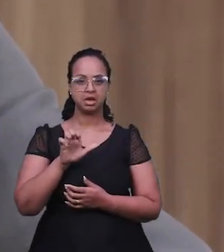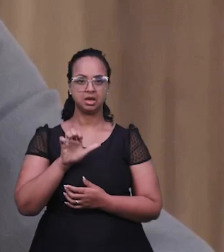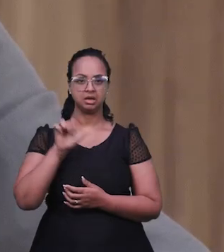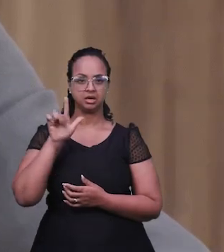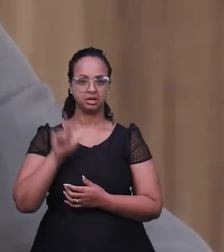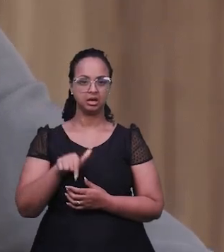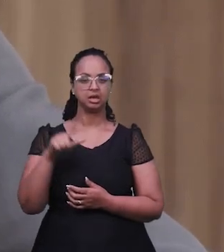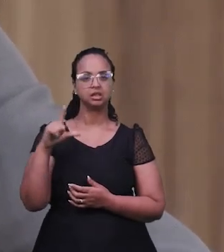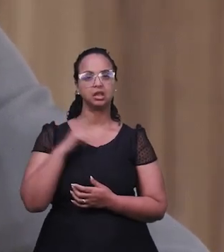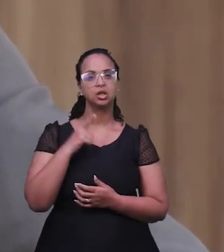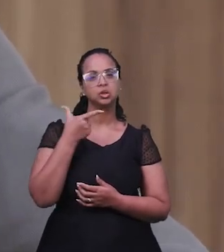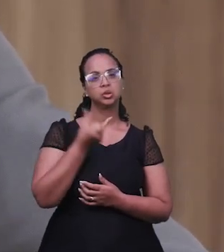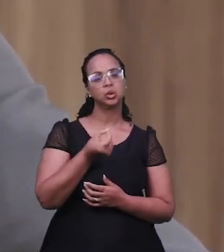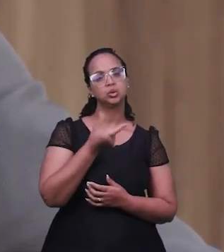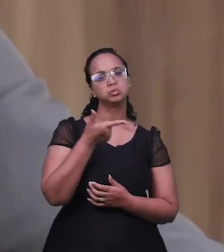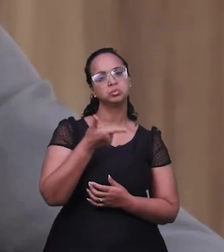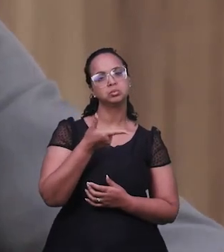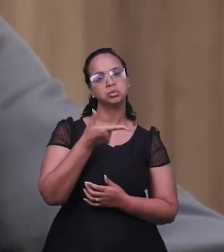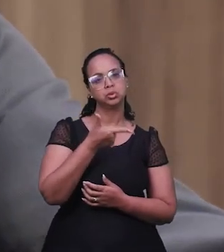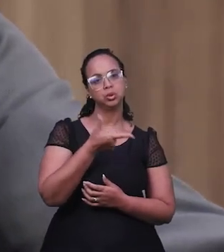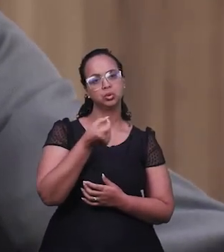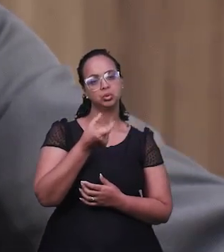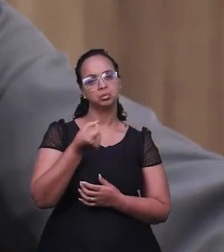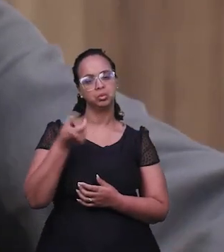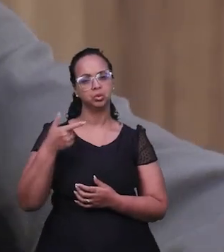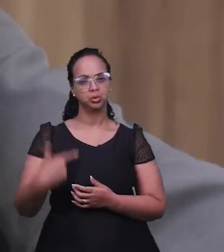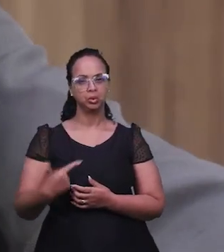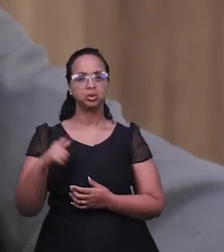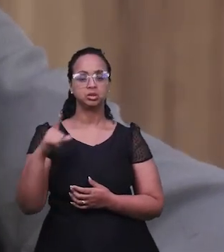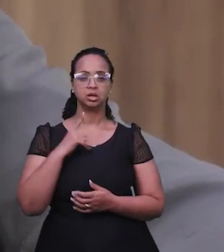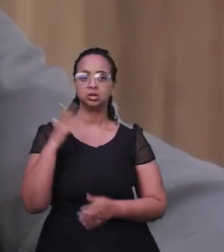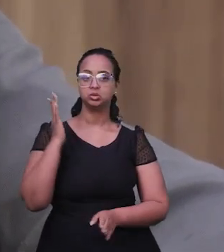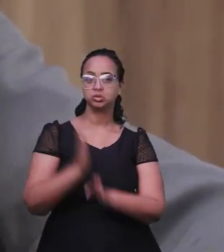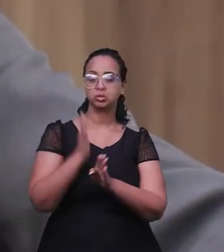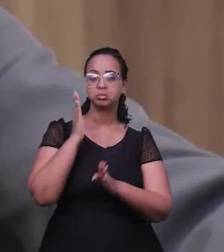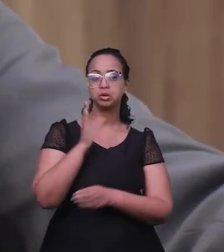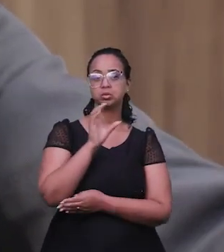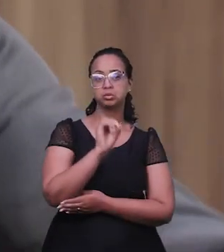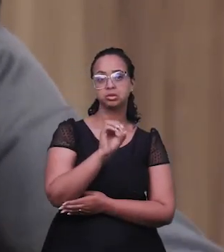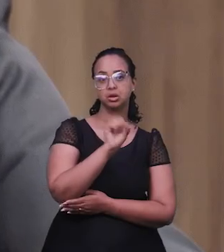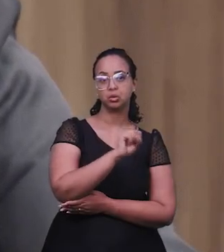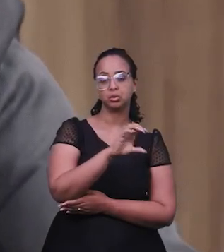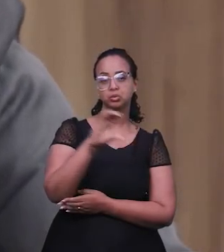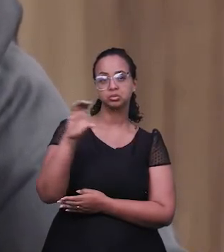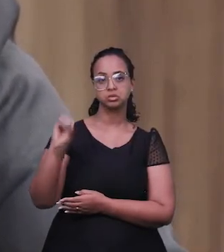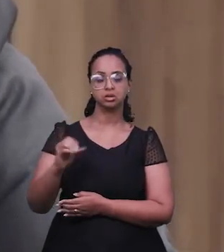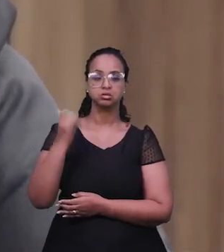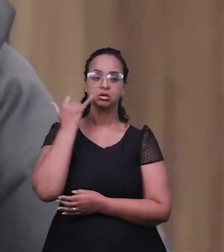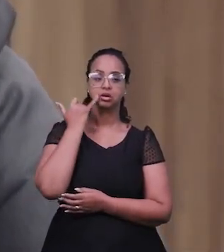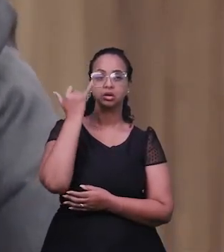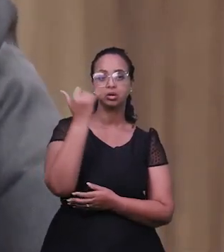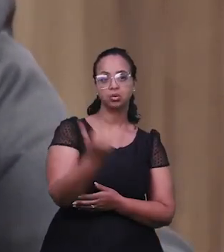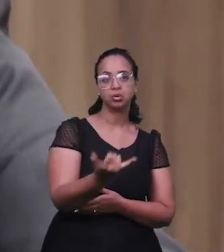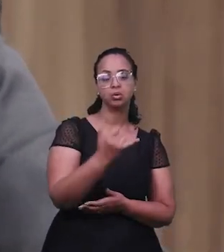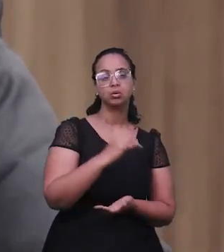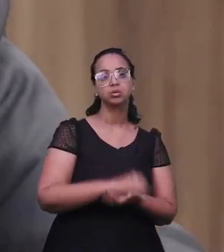da pandemia, em 2002, que ela descobriu o 0800, ligou, né?